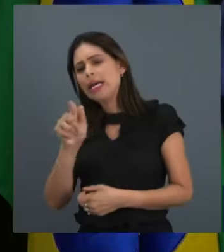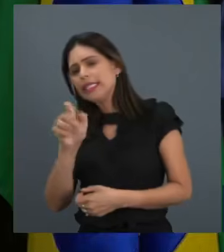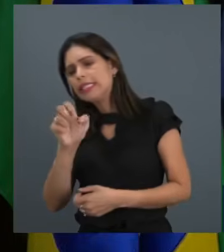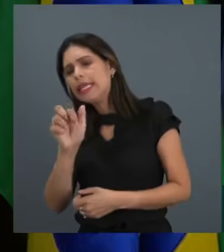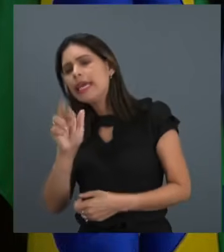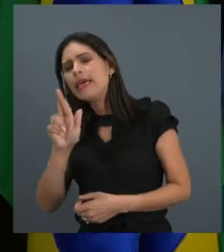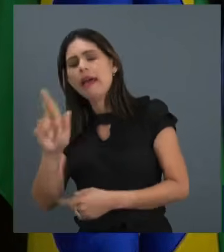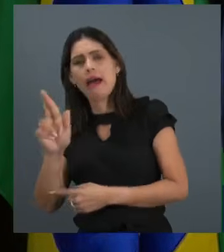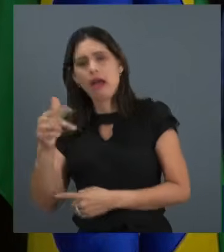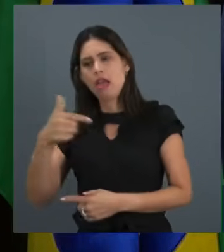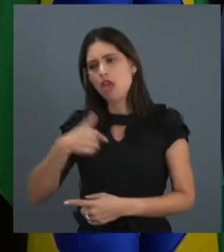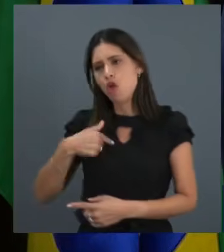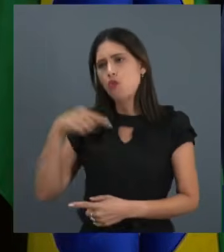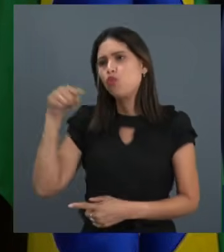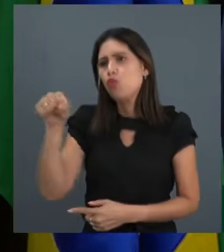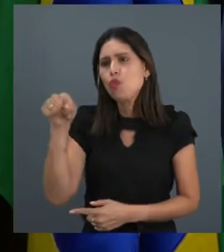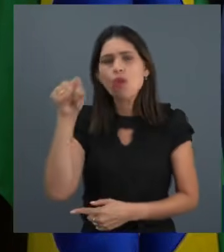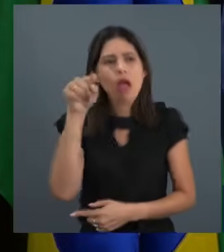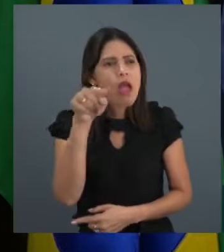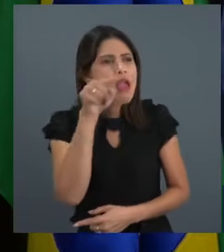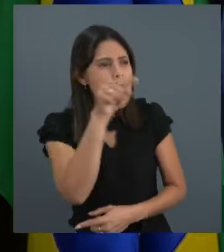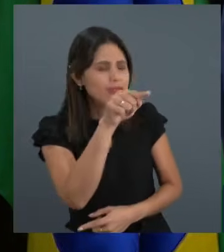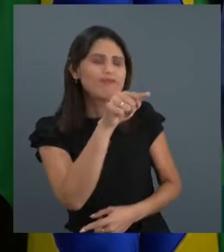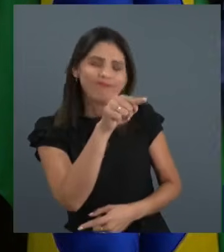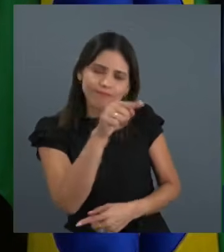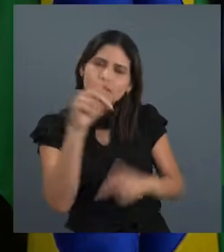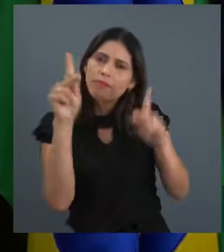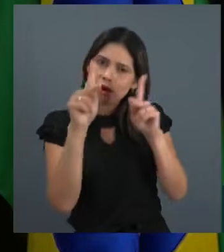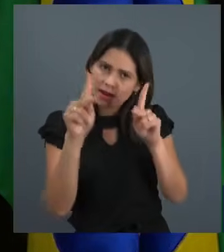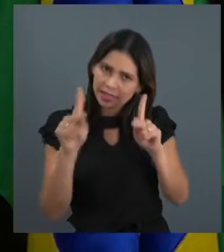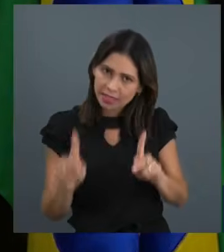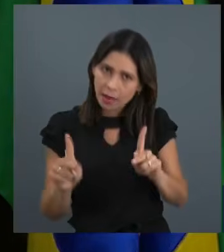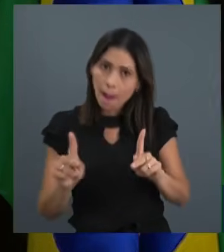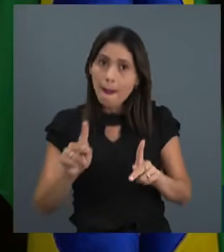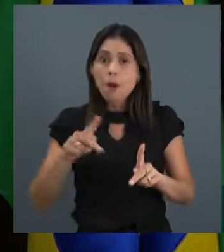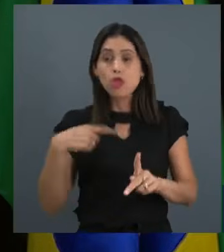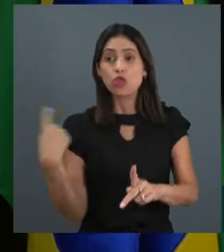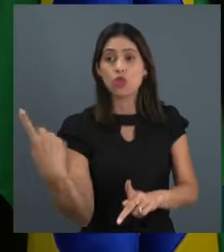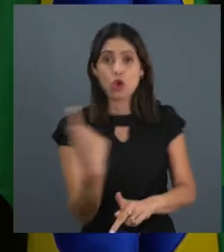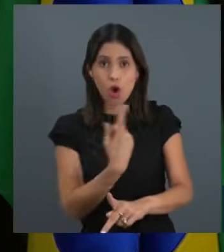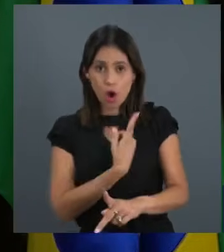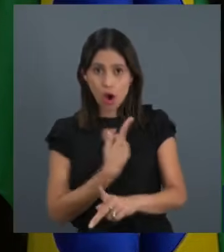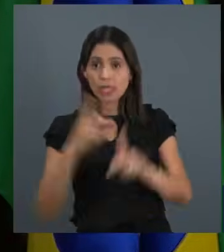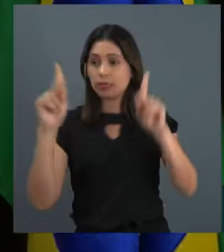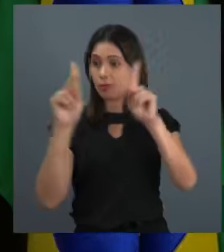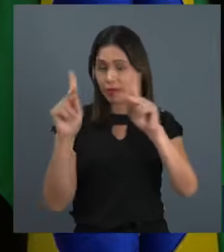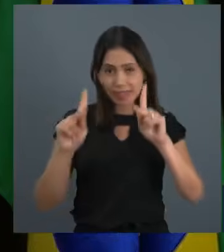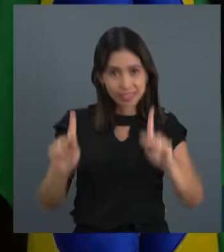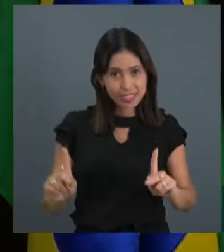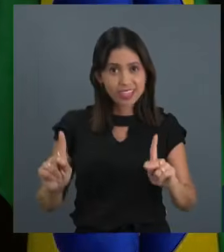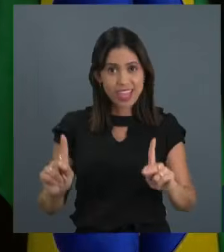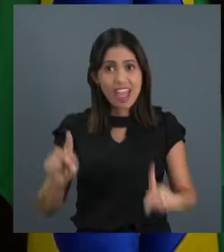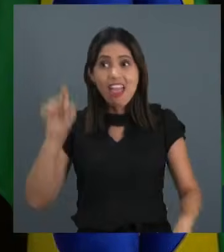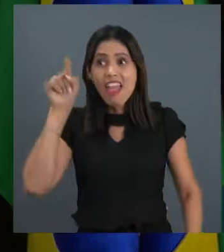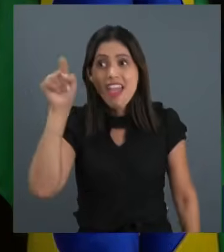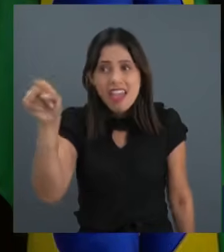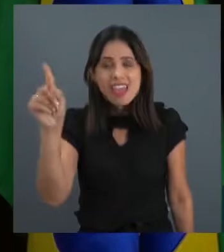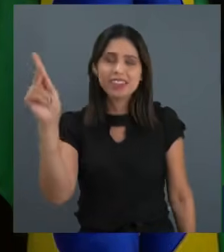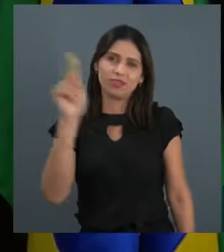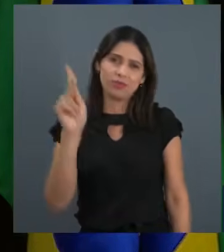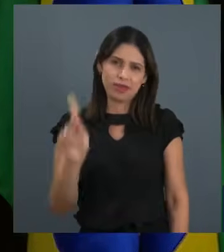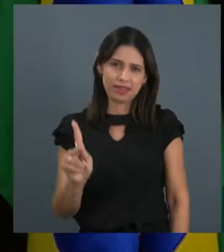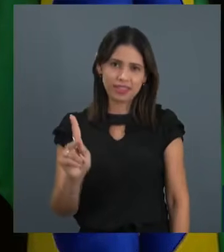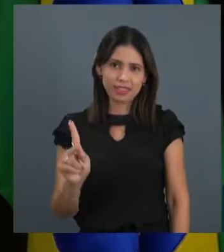pazeia, ele pazeia. Olha só. Nós pazeamos, vós pazeais, eles pazeiam.